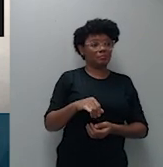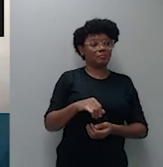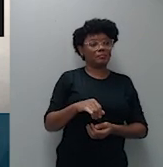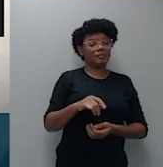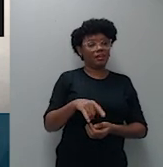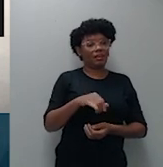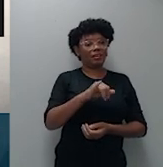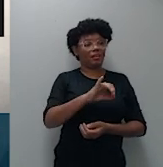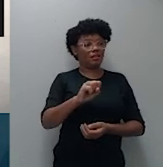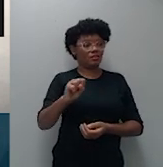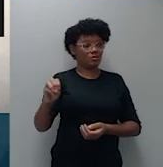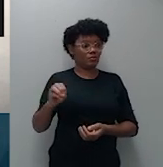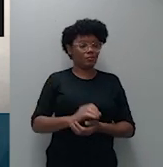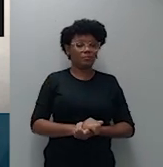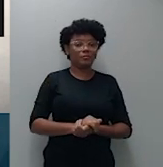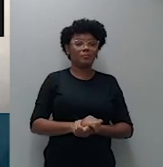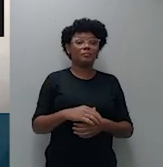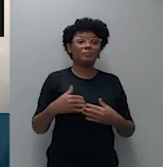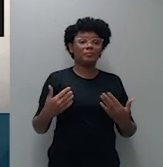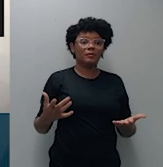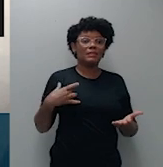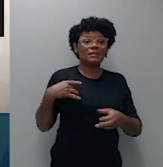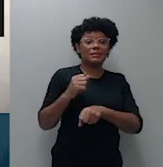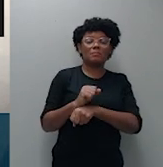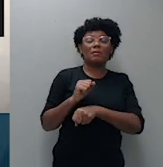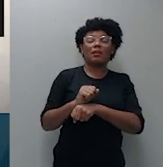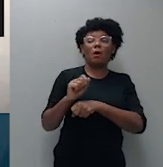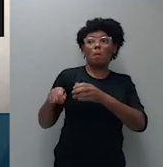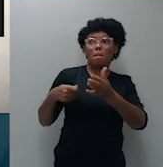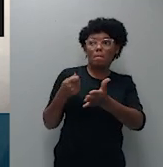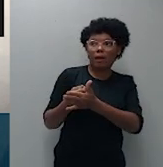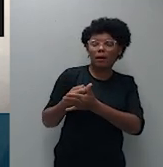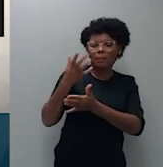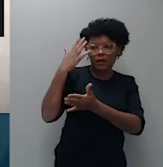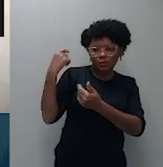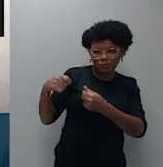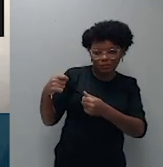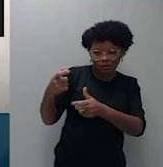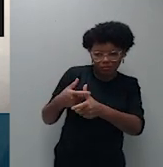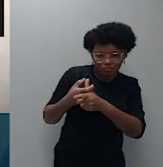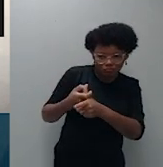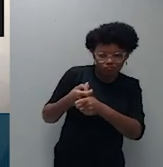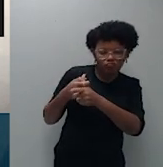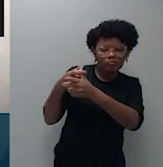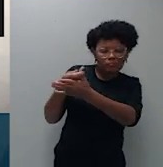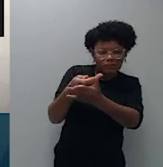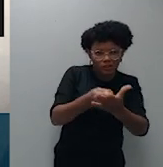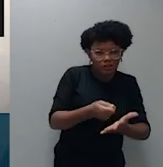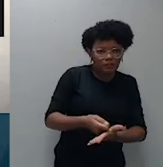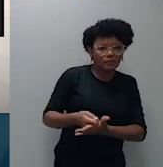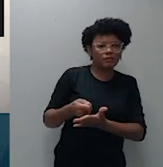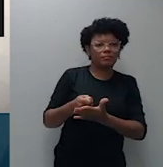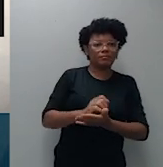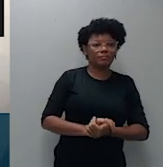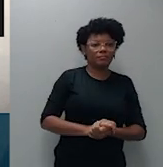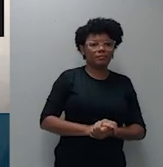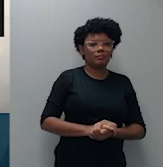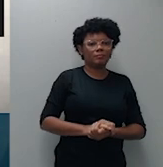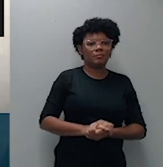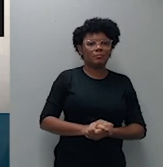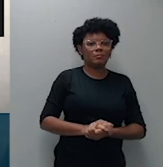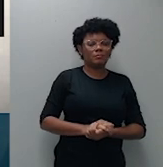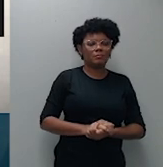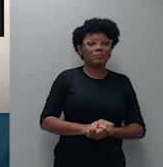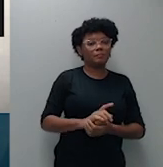isso e só o fato de ter que esperar o pagamento dos credores né já já é uma sanção